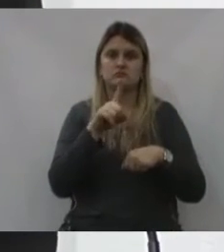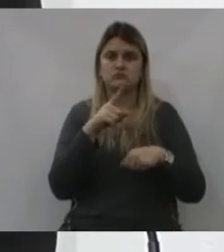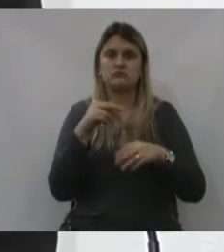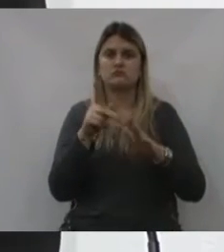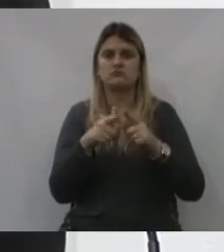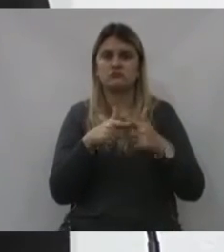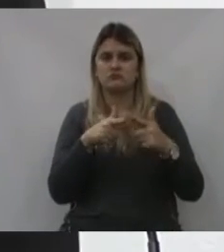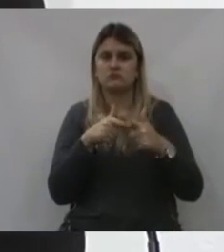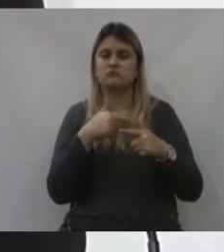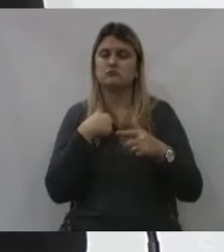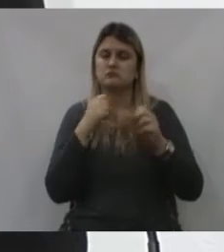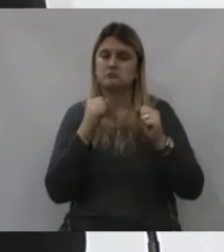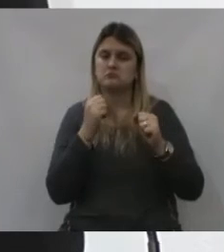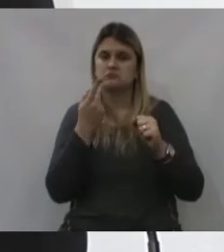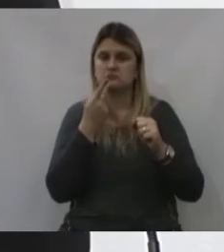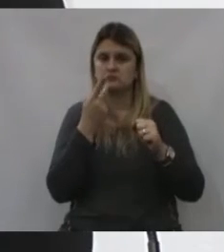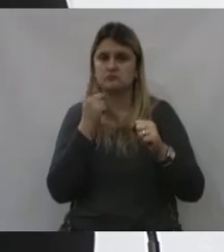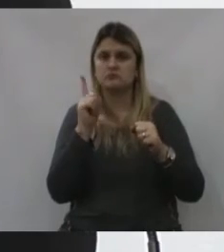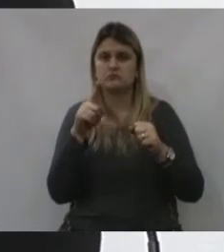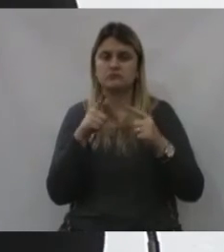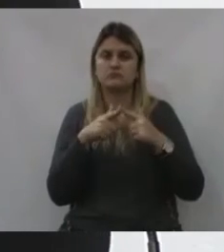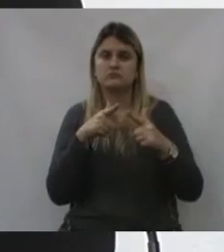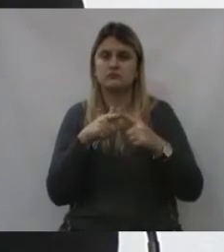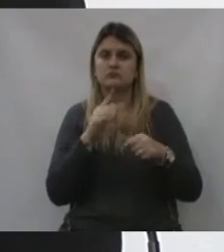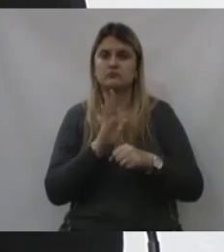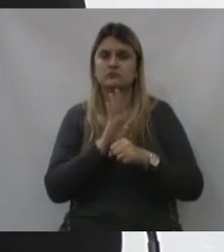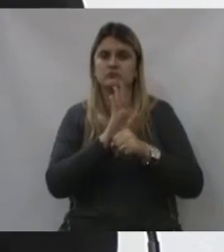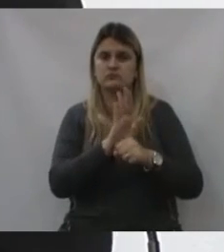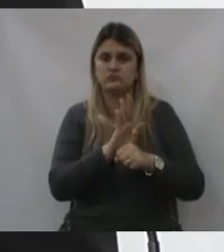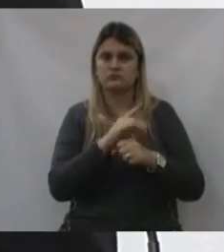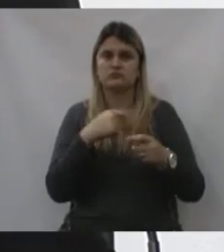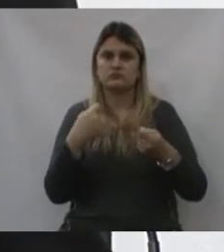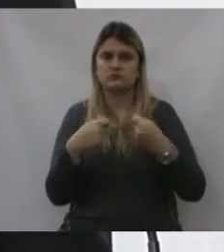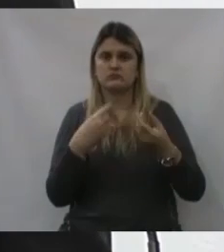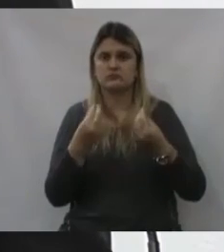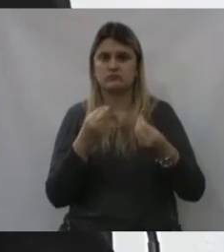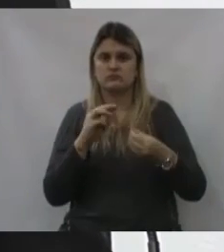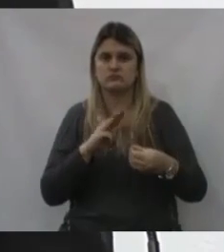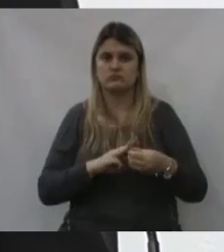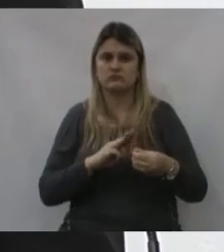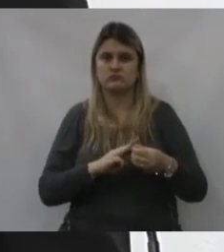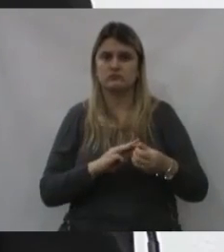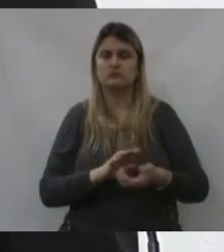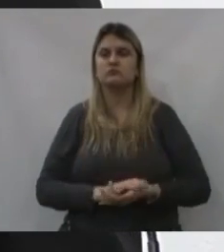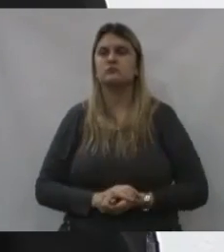centralizado é um grande programa. Posso garantir para vocês que é um programa que ajuda muito também na gestão do município.